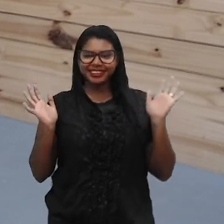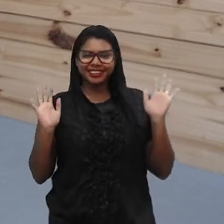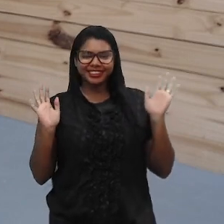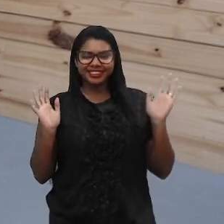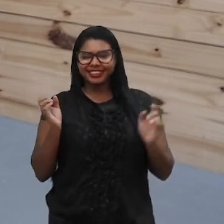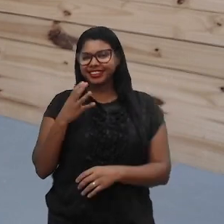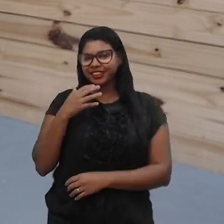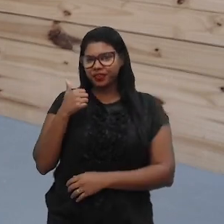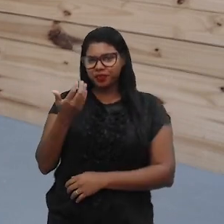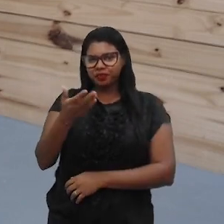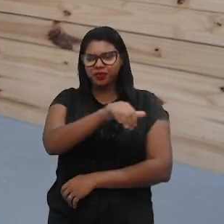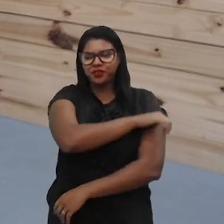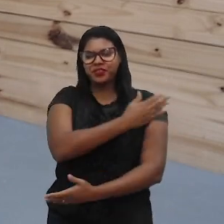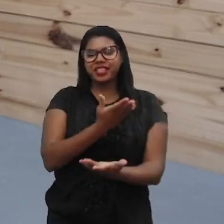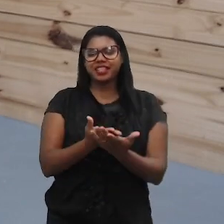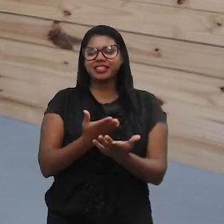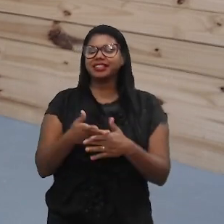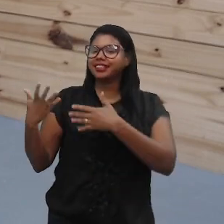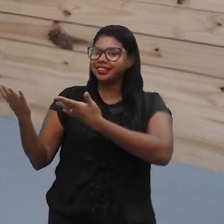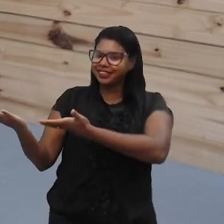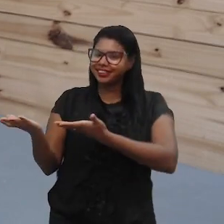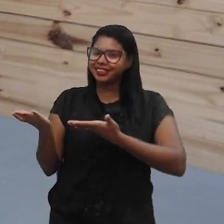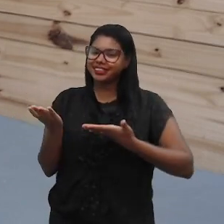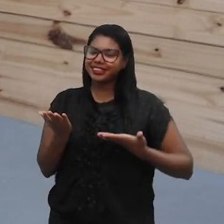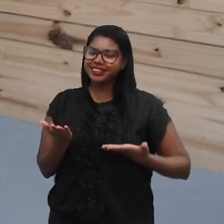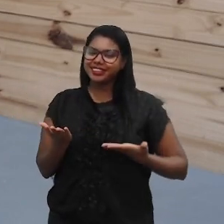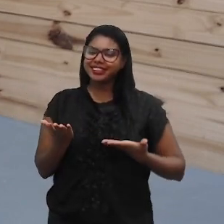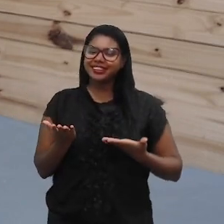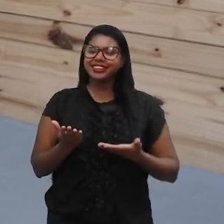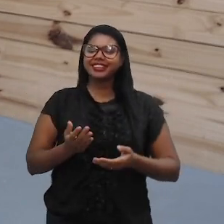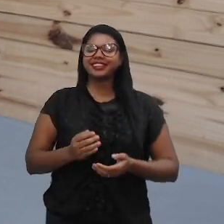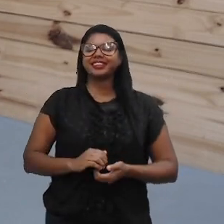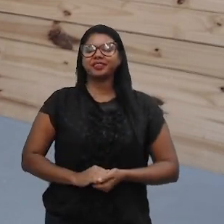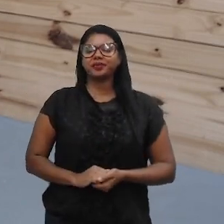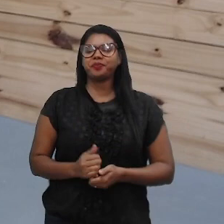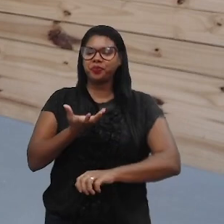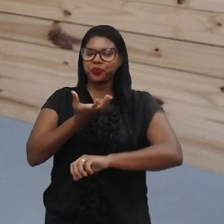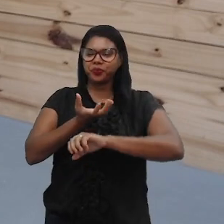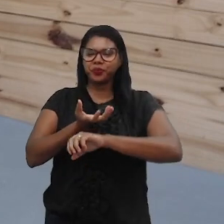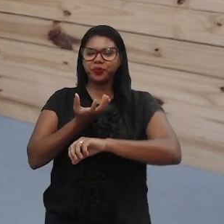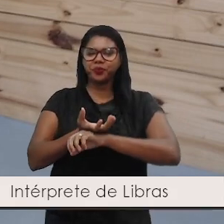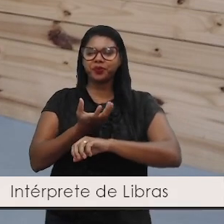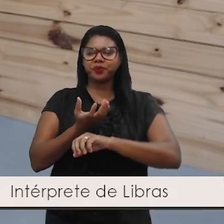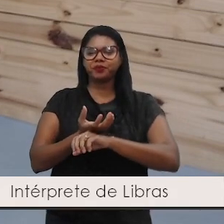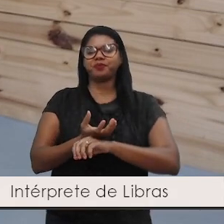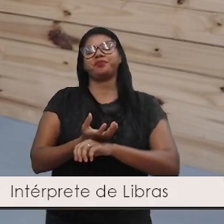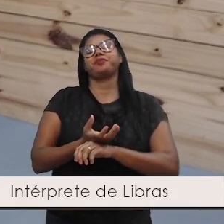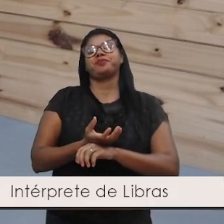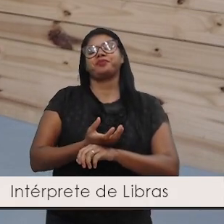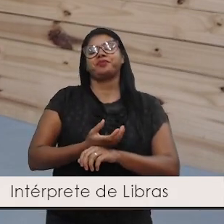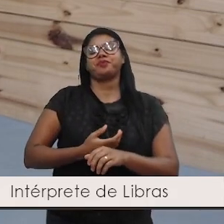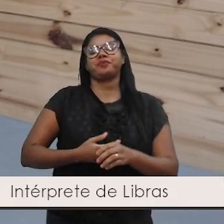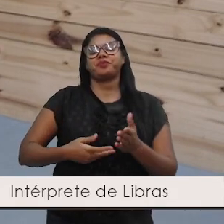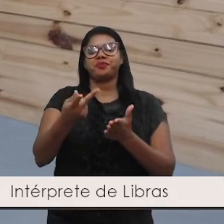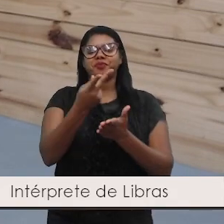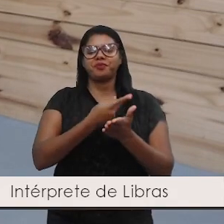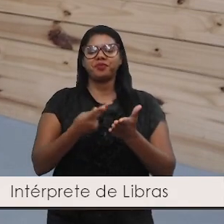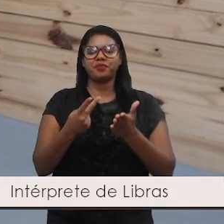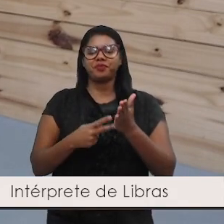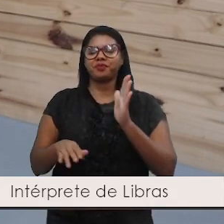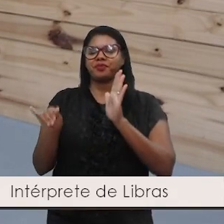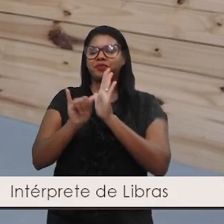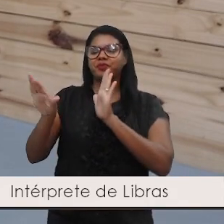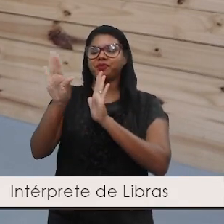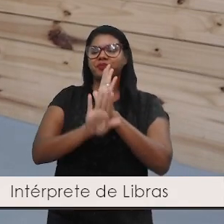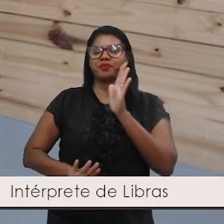Olá, querido estudante, seja muito bem-vindo a mais uma unidade da nossa disciplina de Desenho e Ilustração do curso técnico em